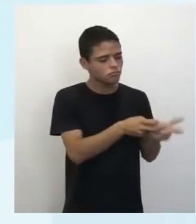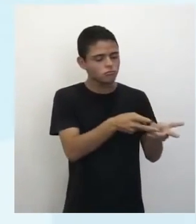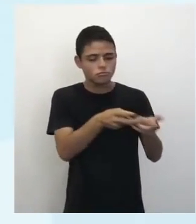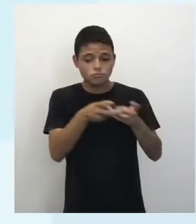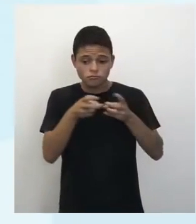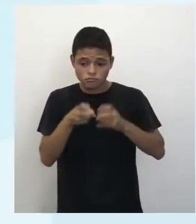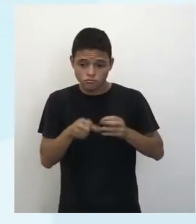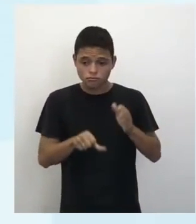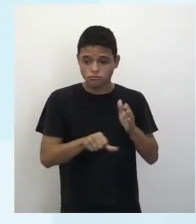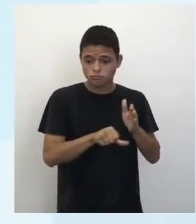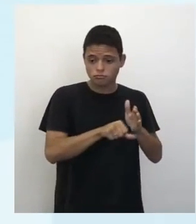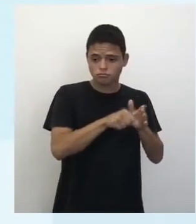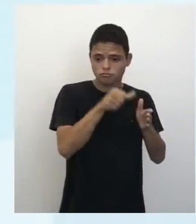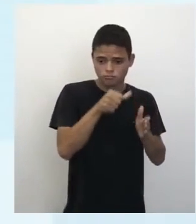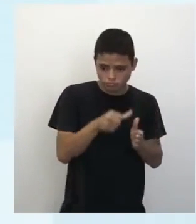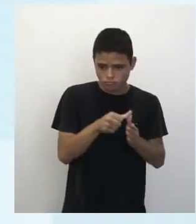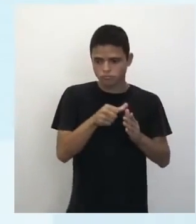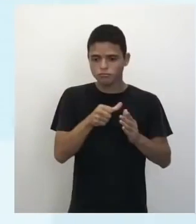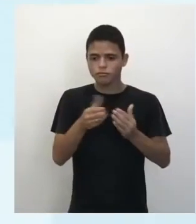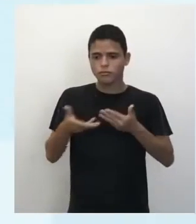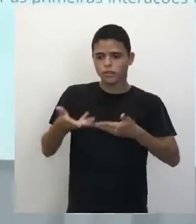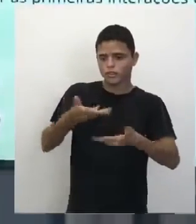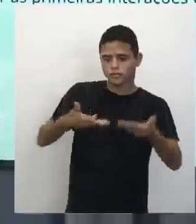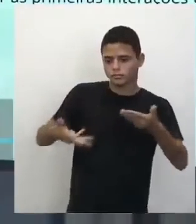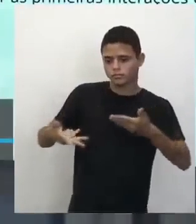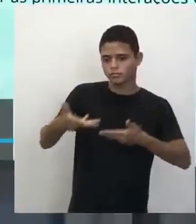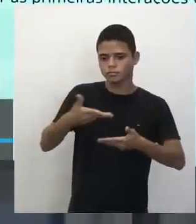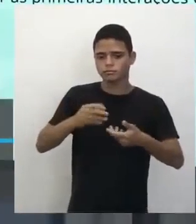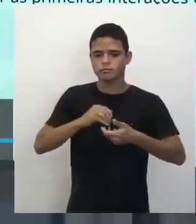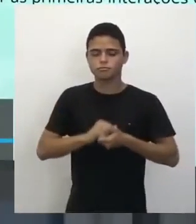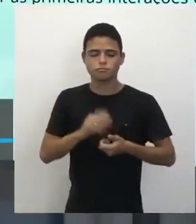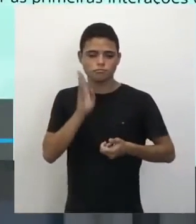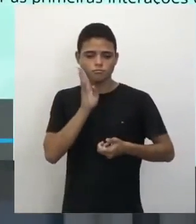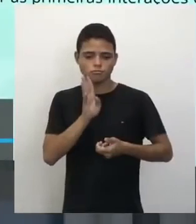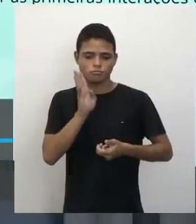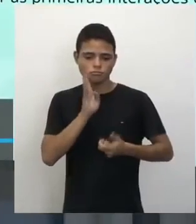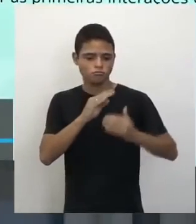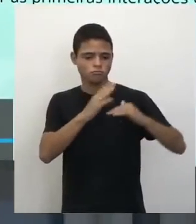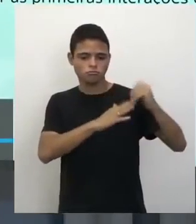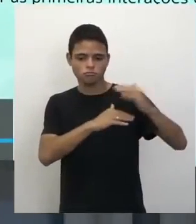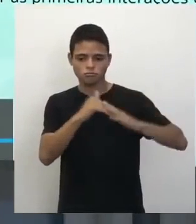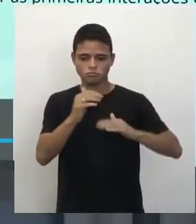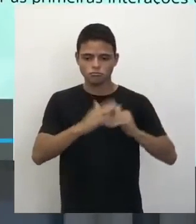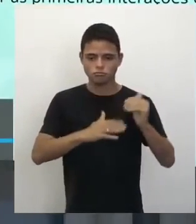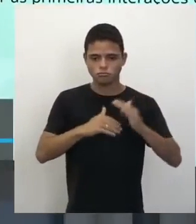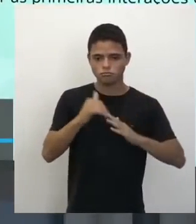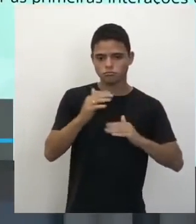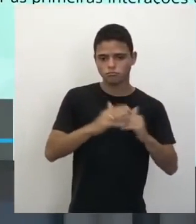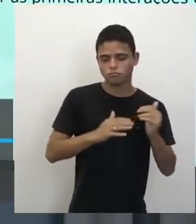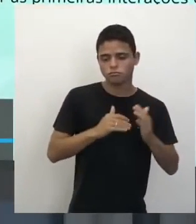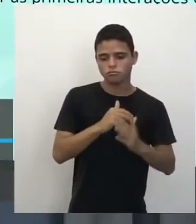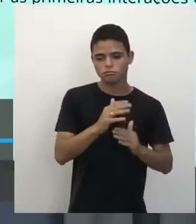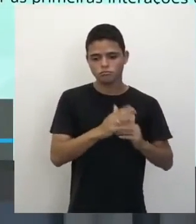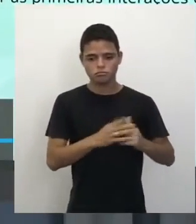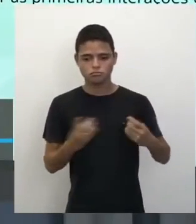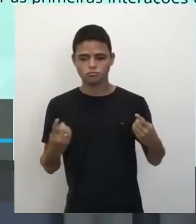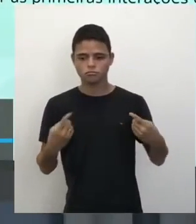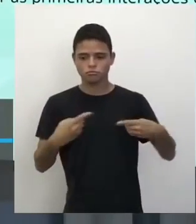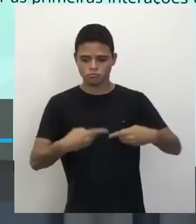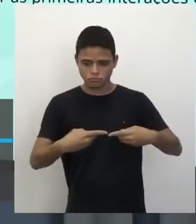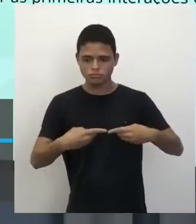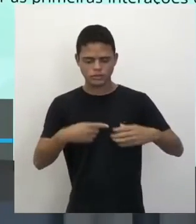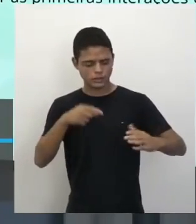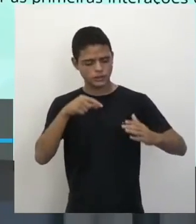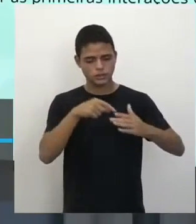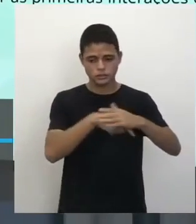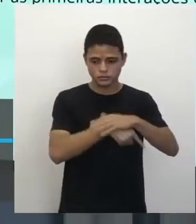e conexões com os europeus. Legal? Olha que a habilidade, ela nos desafia a